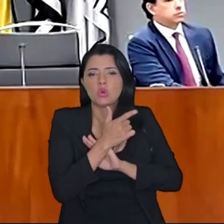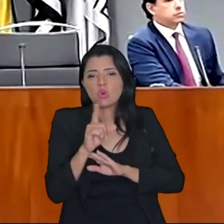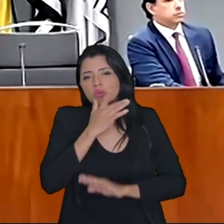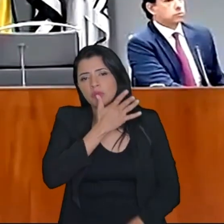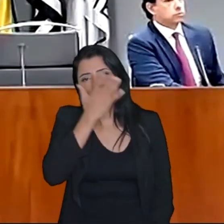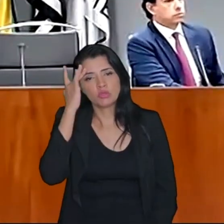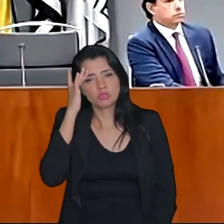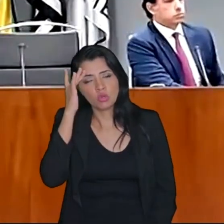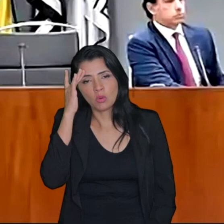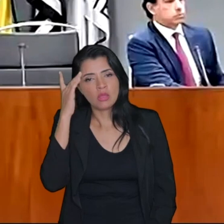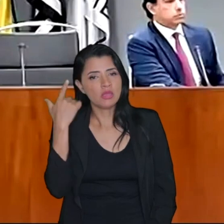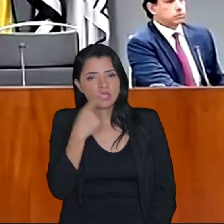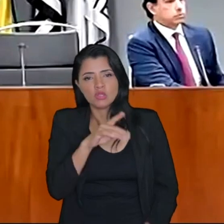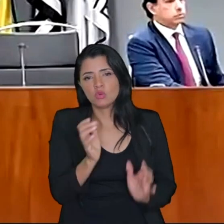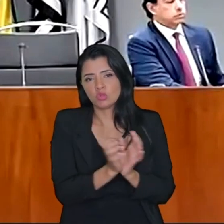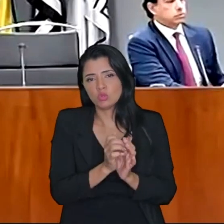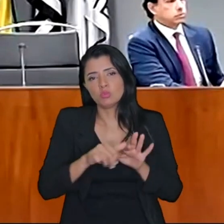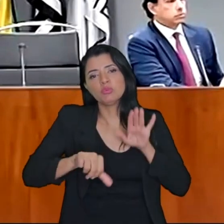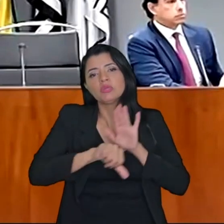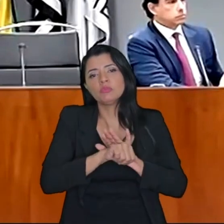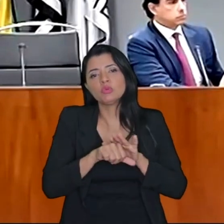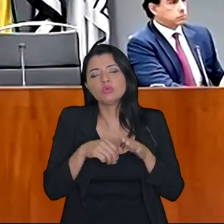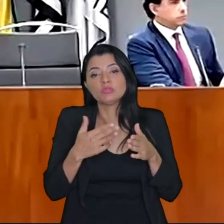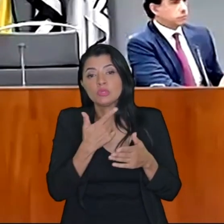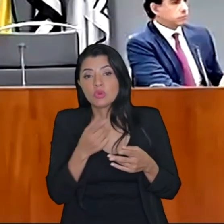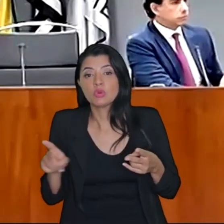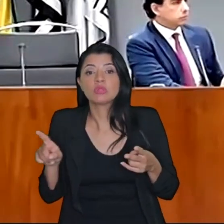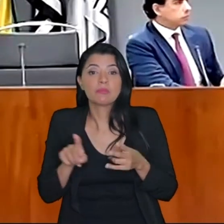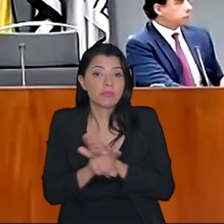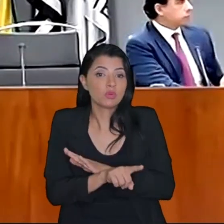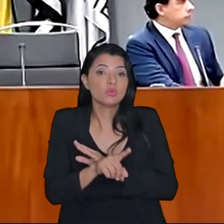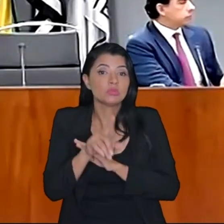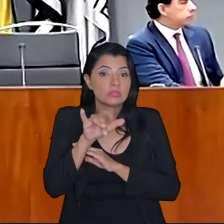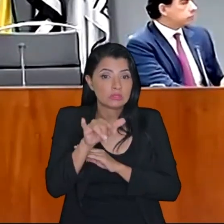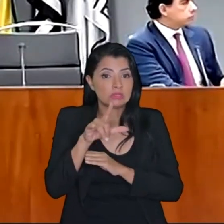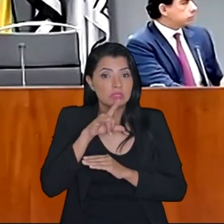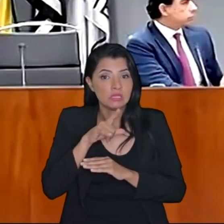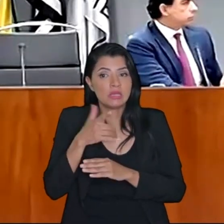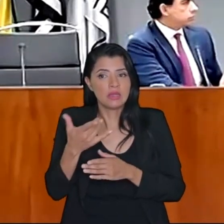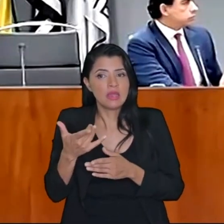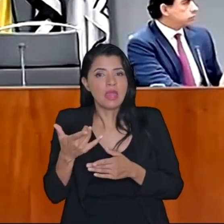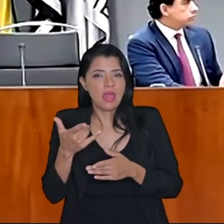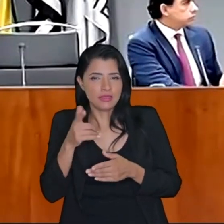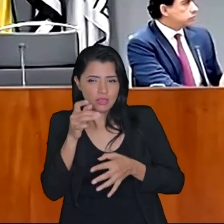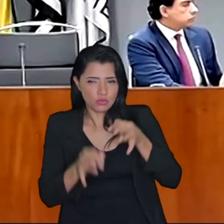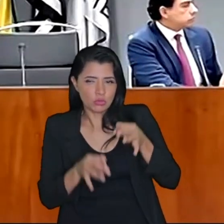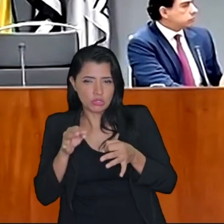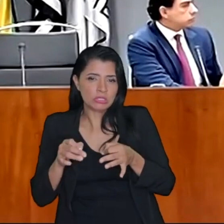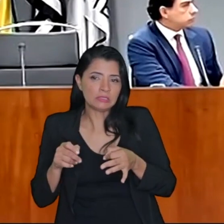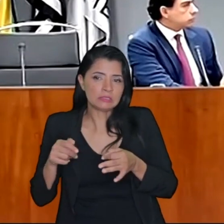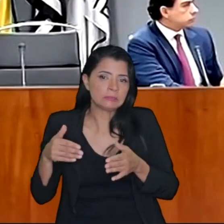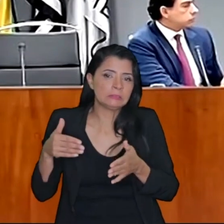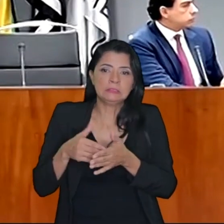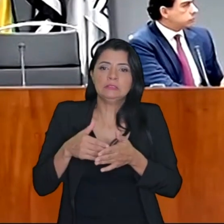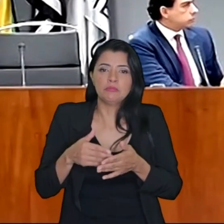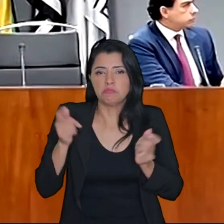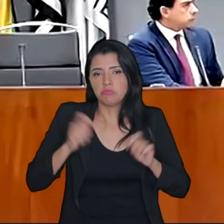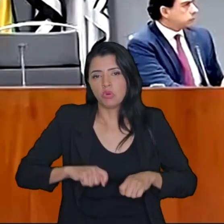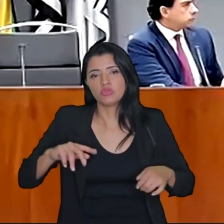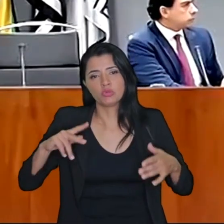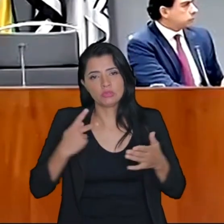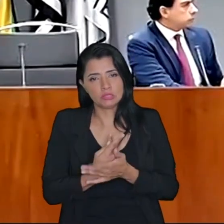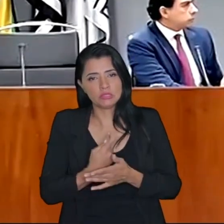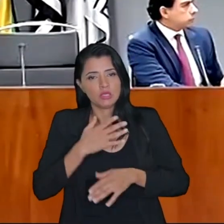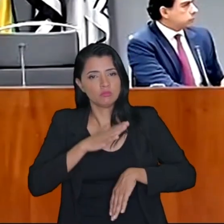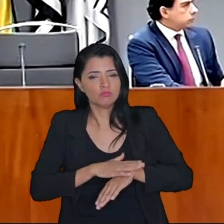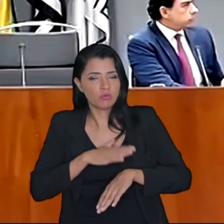que não faça parte da organização criminosa? E uma outra questão é se a obstrução da justiça, se ela pode acontecer